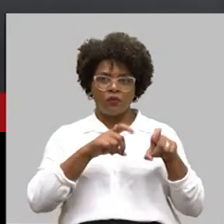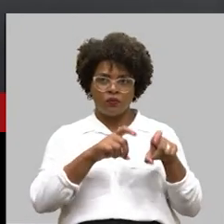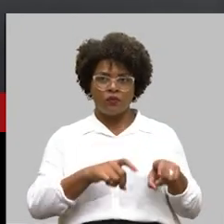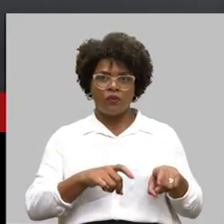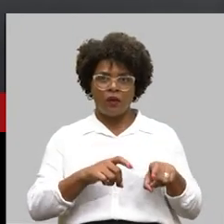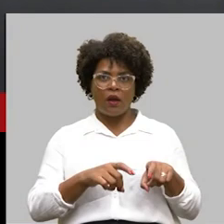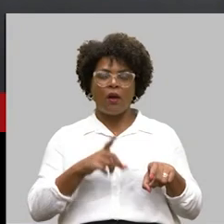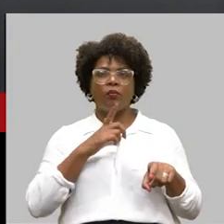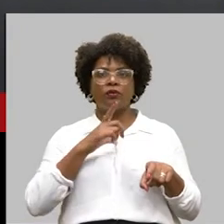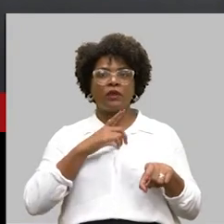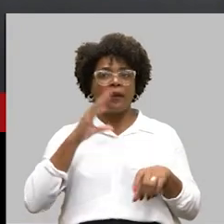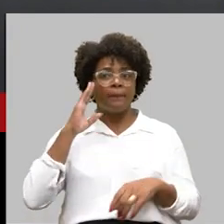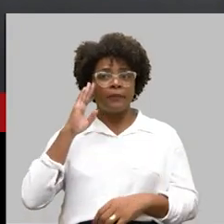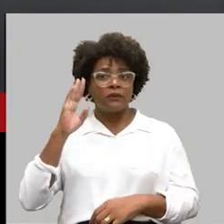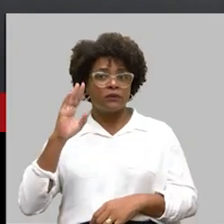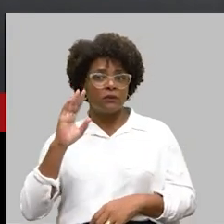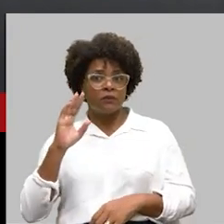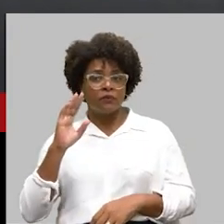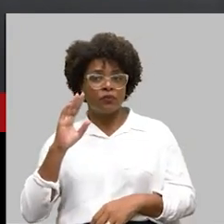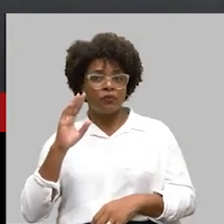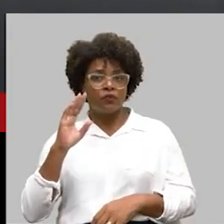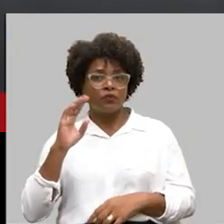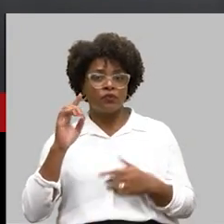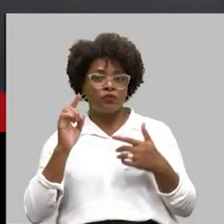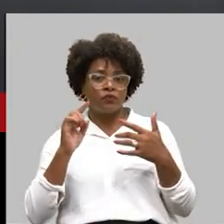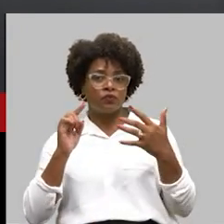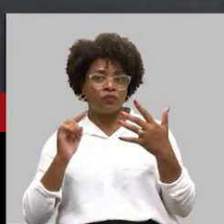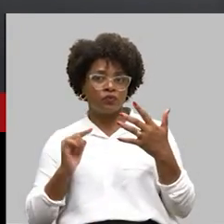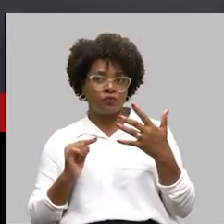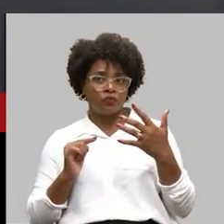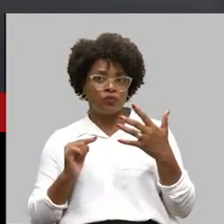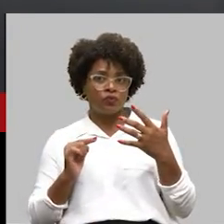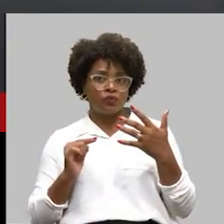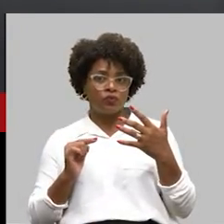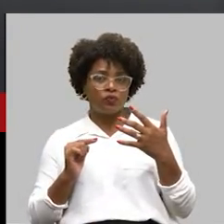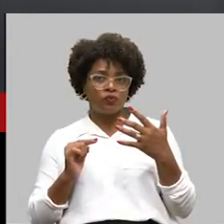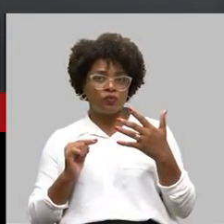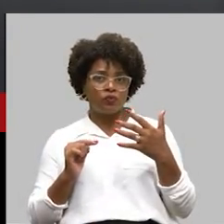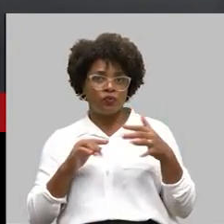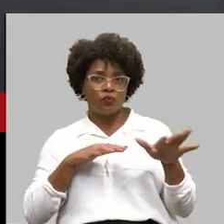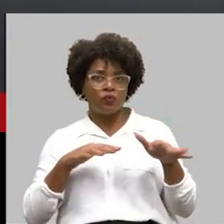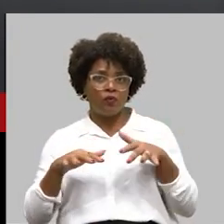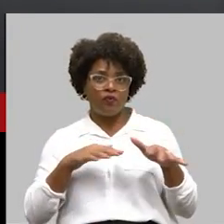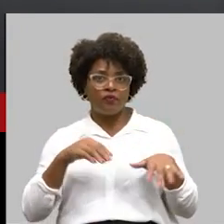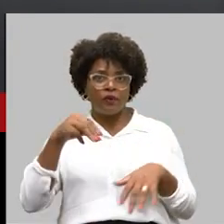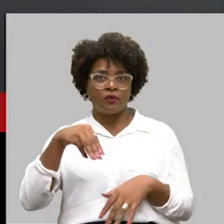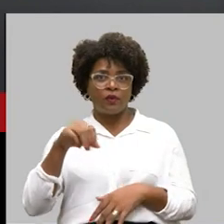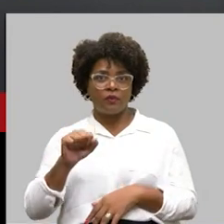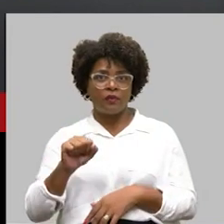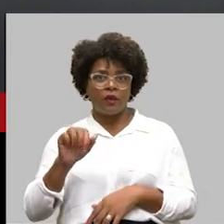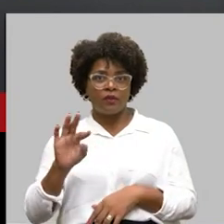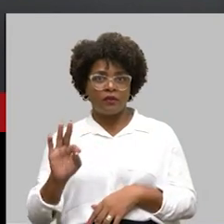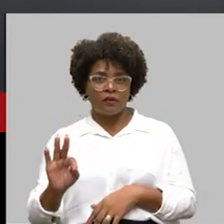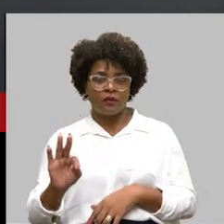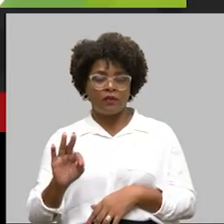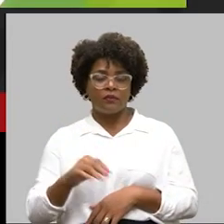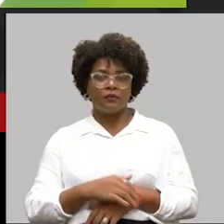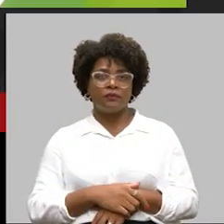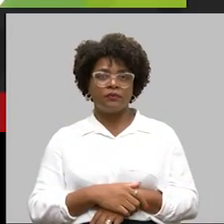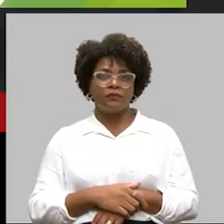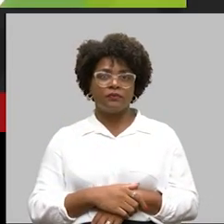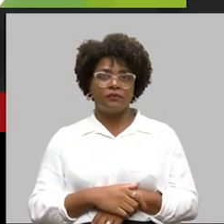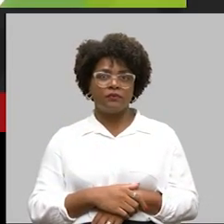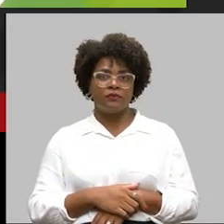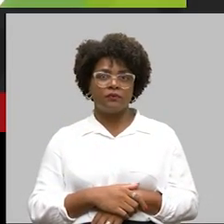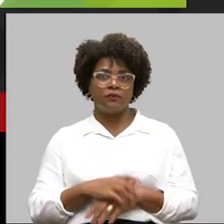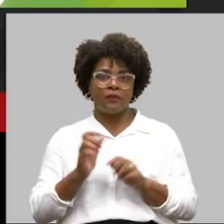princípios né da de vários princípios do Movimento Sem Terra eh nós podemos